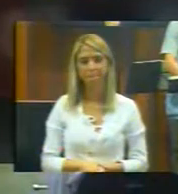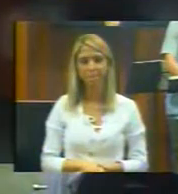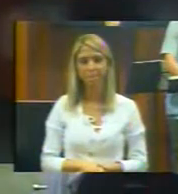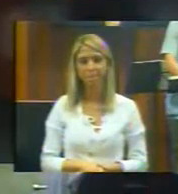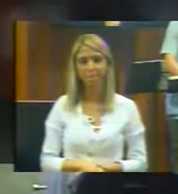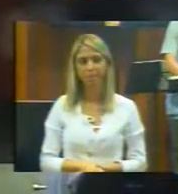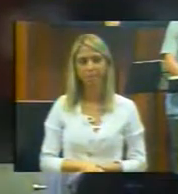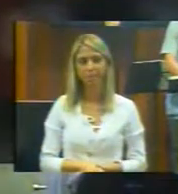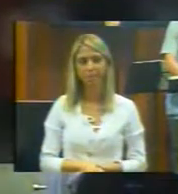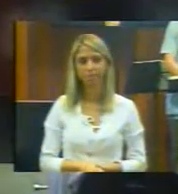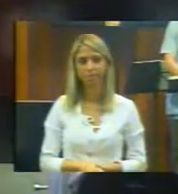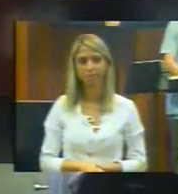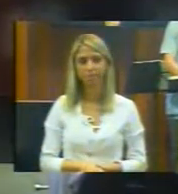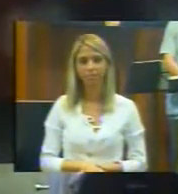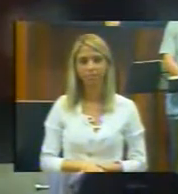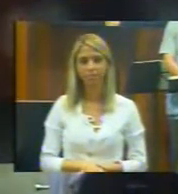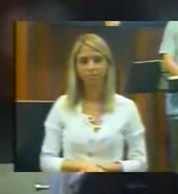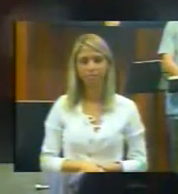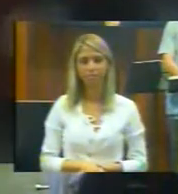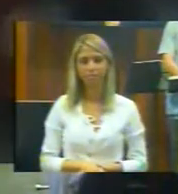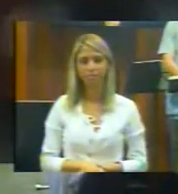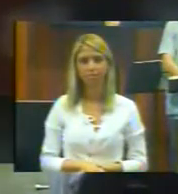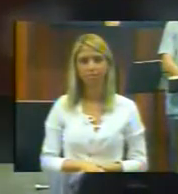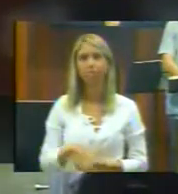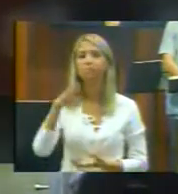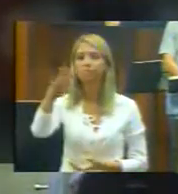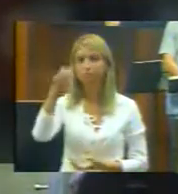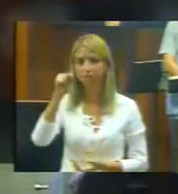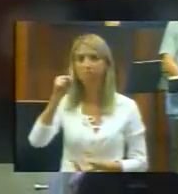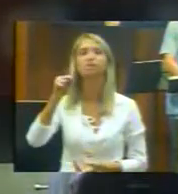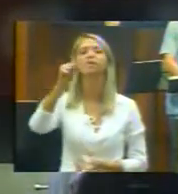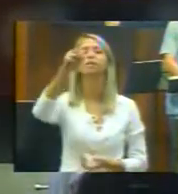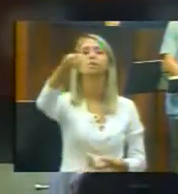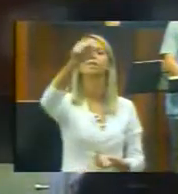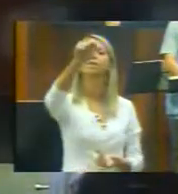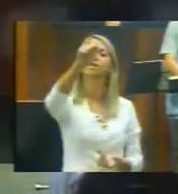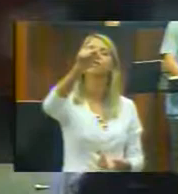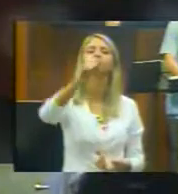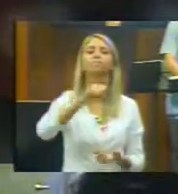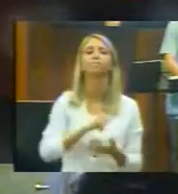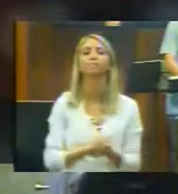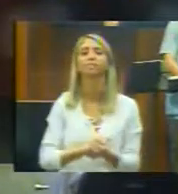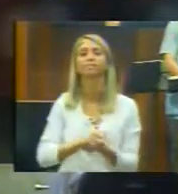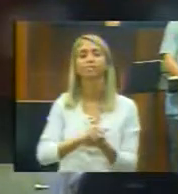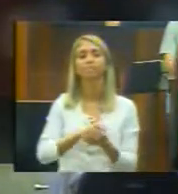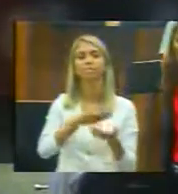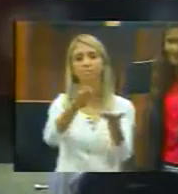Primeiro os colegas. A parlamentar Ana Beatriz, por favor. Sente.